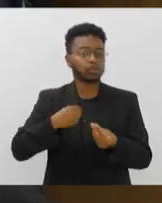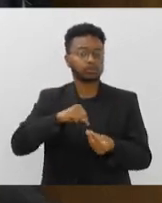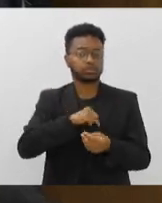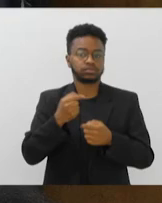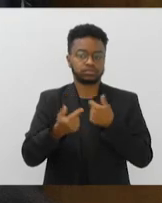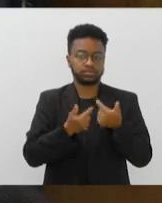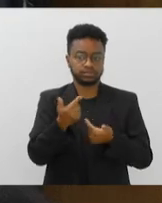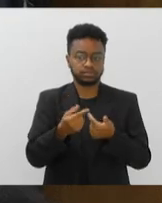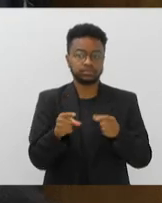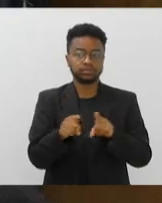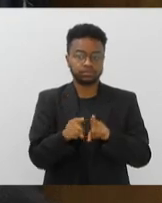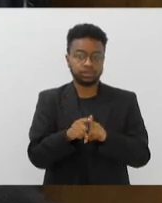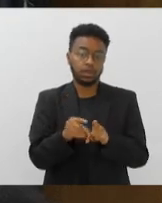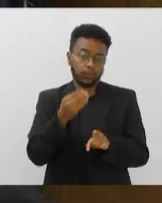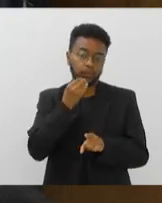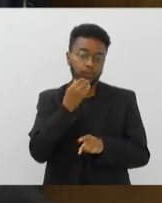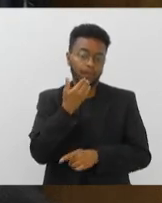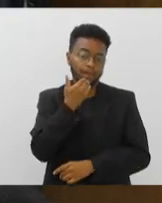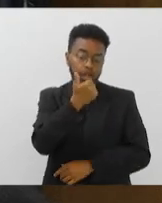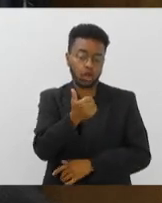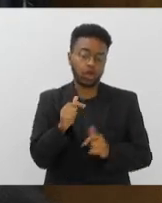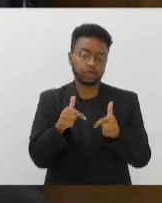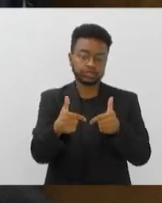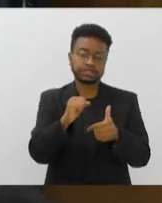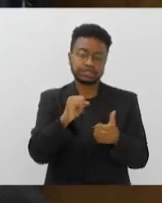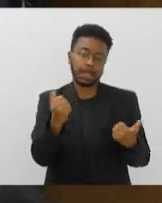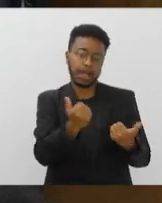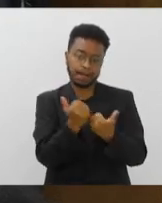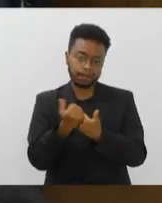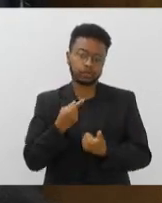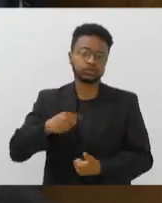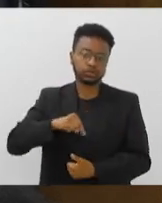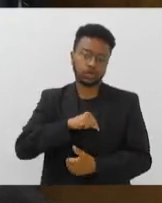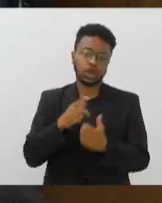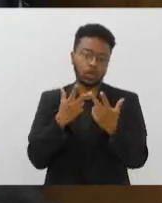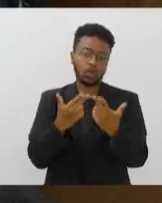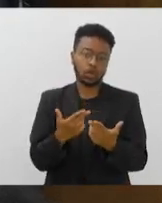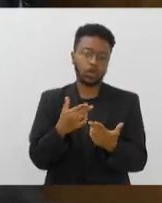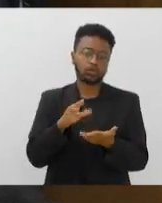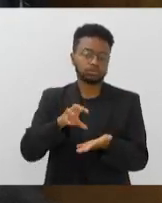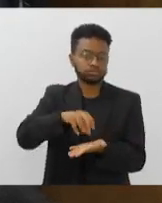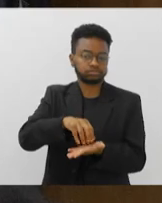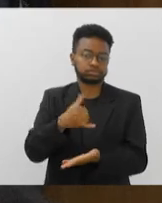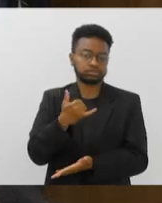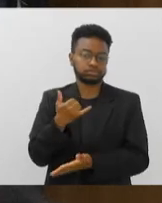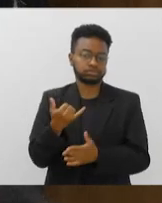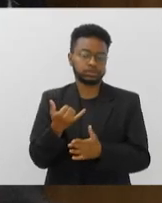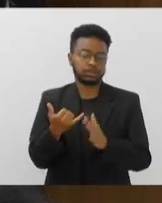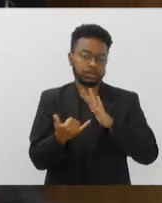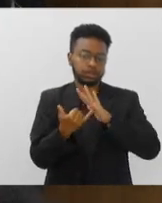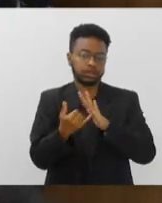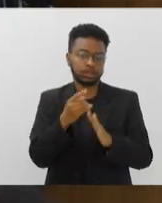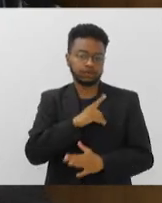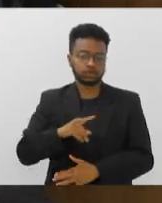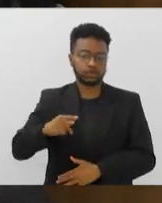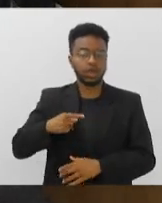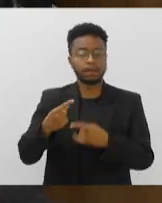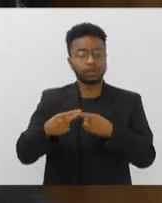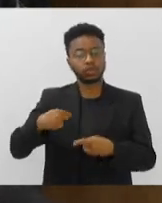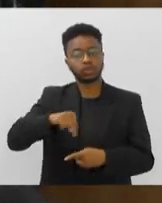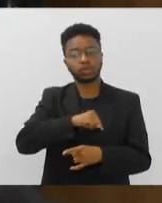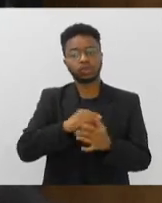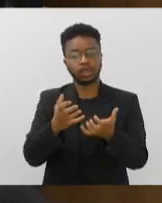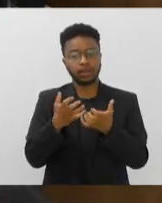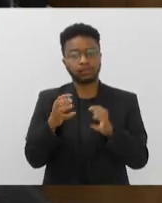né E que poderíamos fazer muito mais se tivéssemos apoio de instituições como a própria defensoria né porque queremos muito que as crianças todas elas